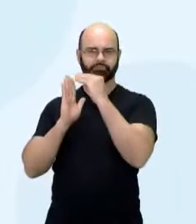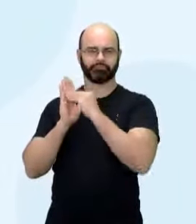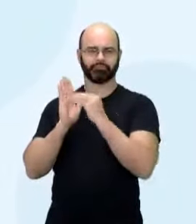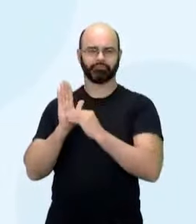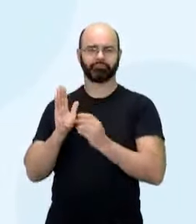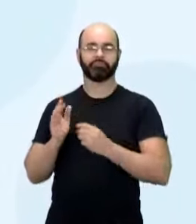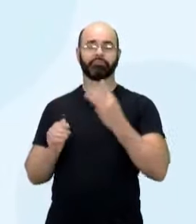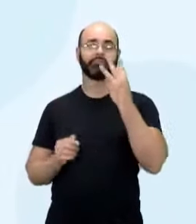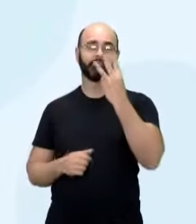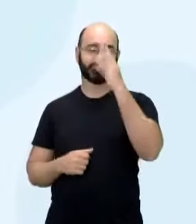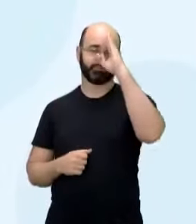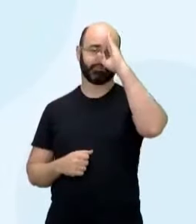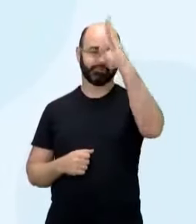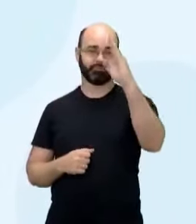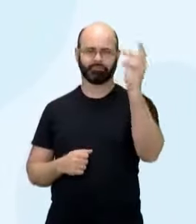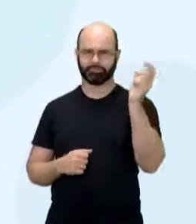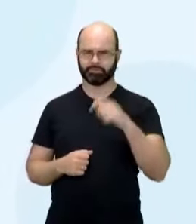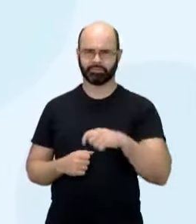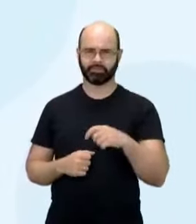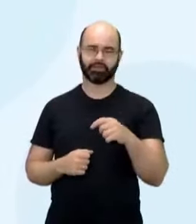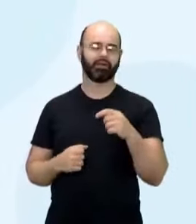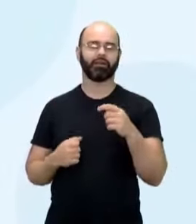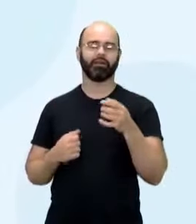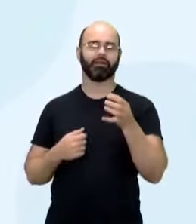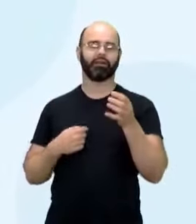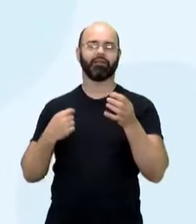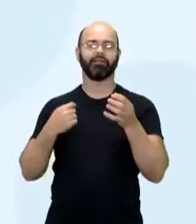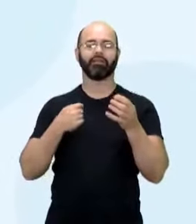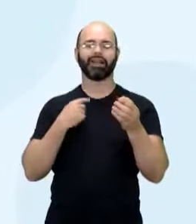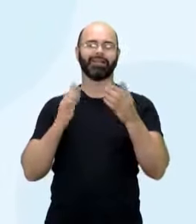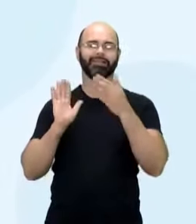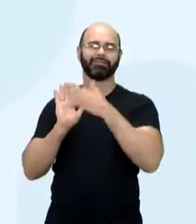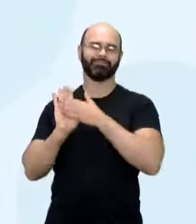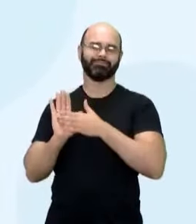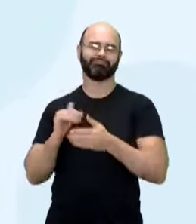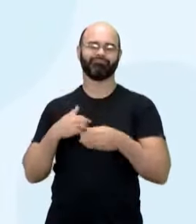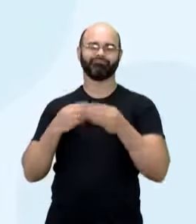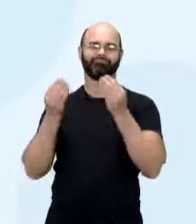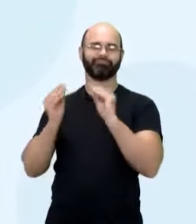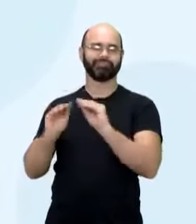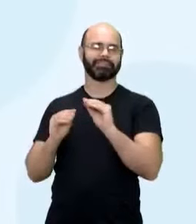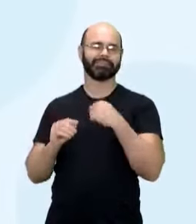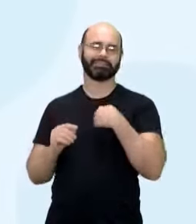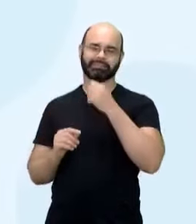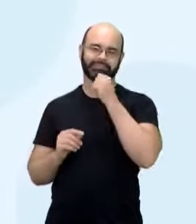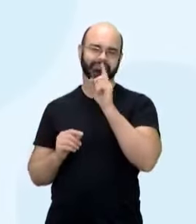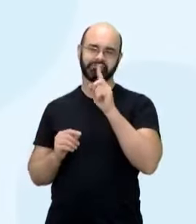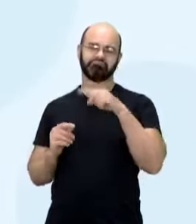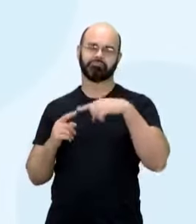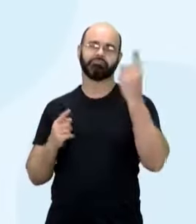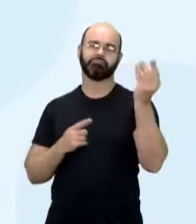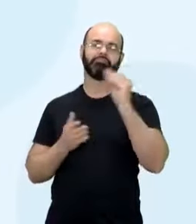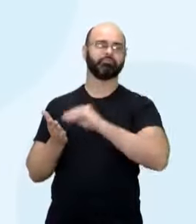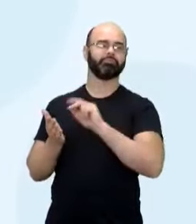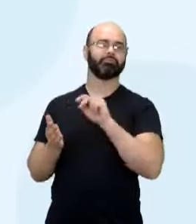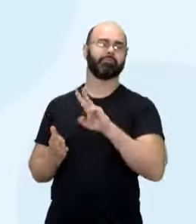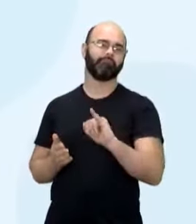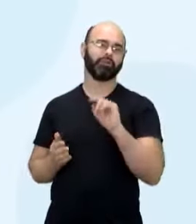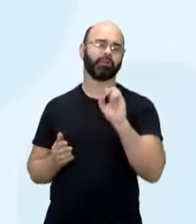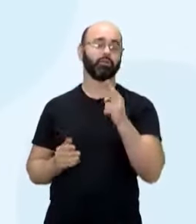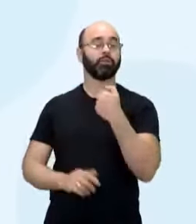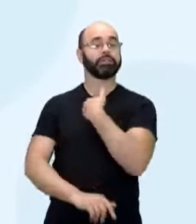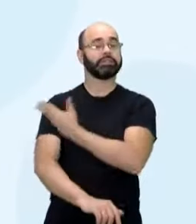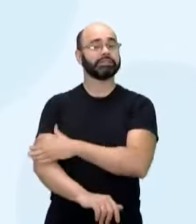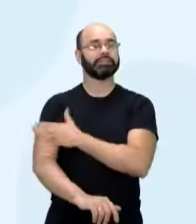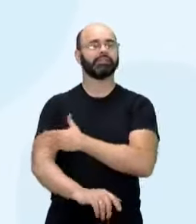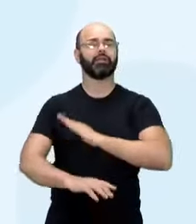3 expectativas. Eu não consegui inserir isso nas nossas pautas de reunião com os professores, vou inserir nas pautas, vou buscar fazer mais